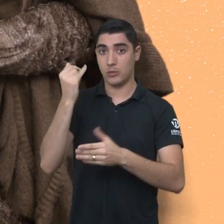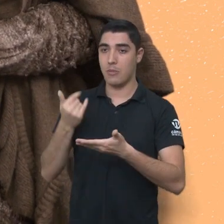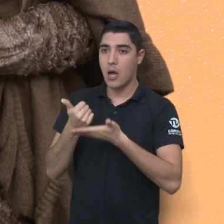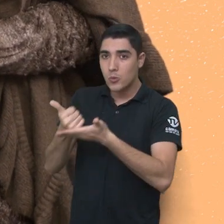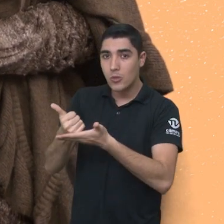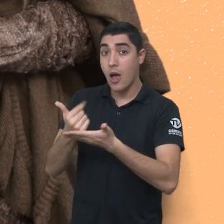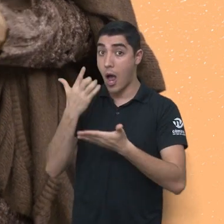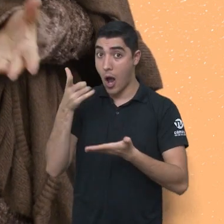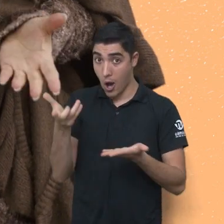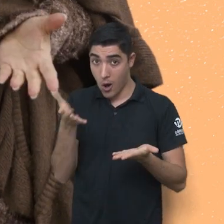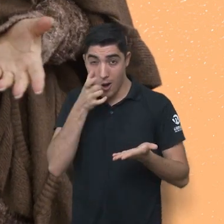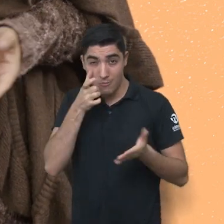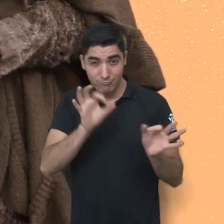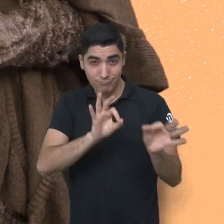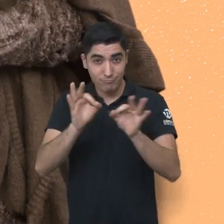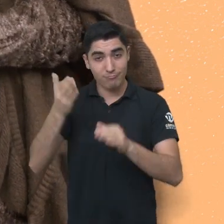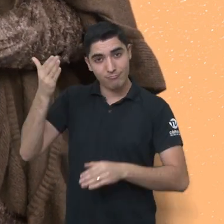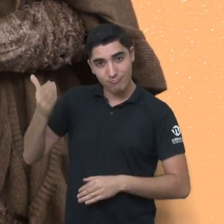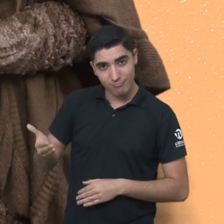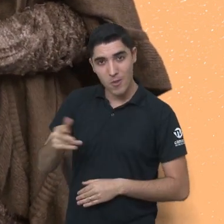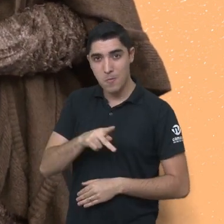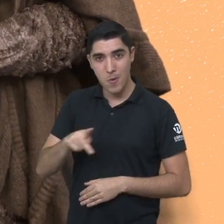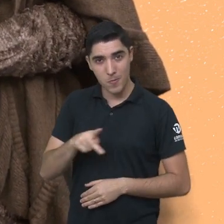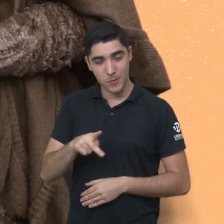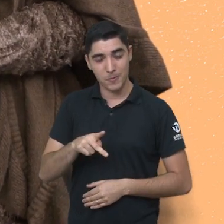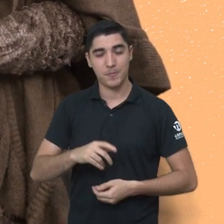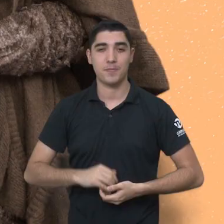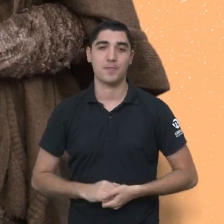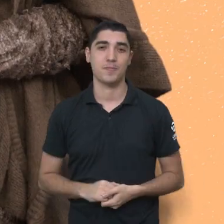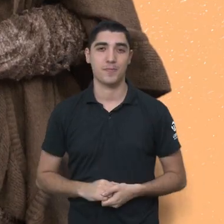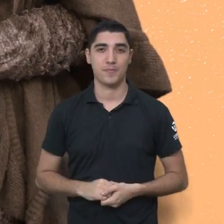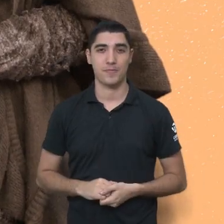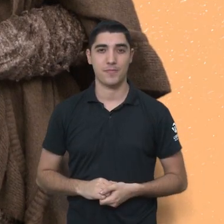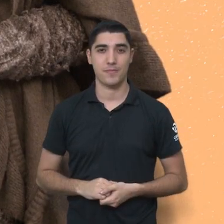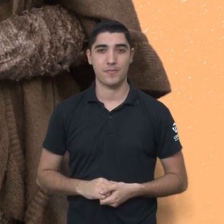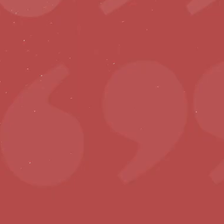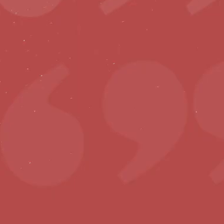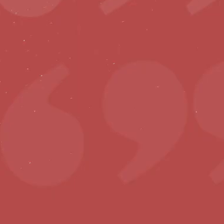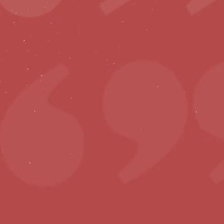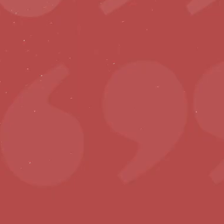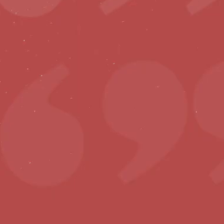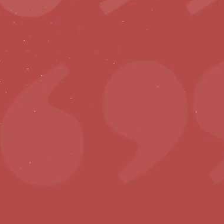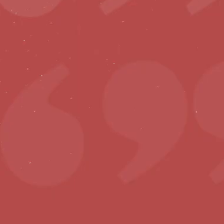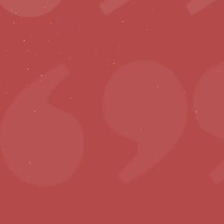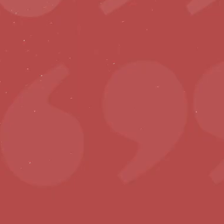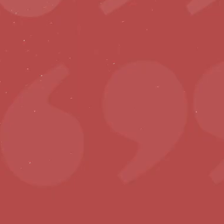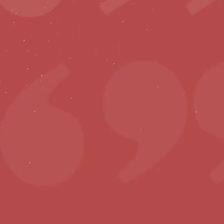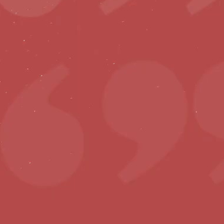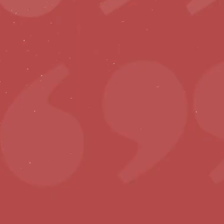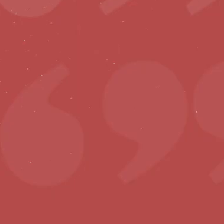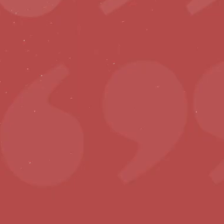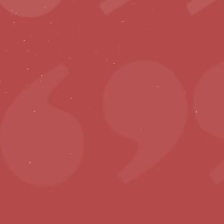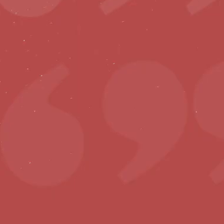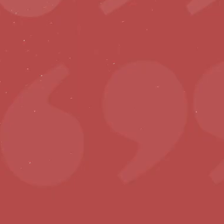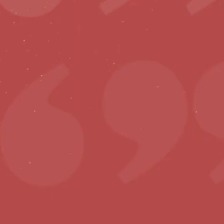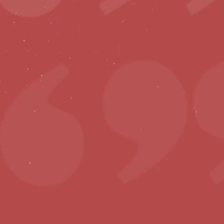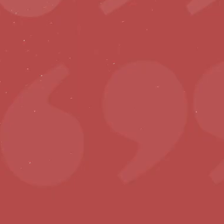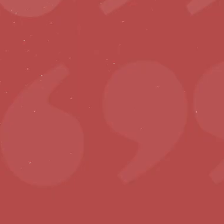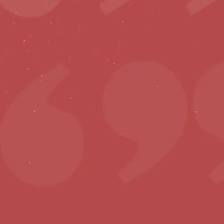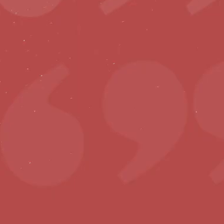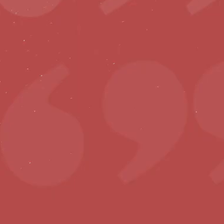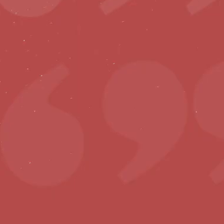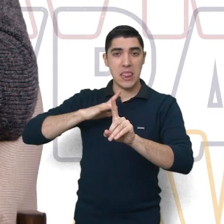confira com a palavra o professor e Doutor Edvaldo Amorim quais são os tipos de educação